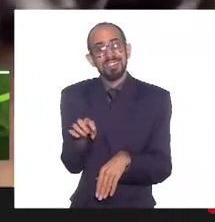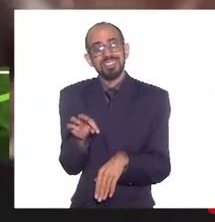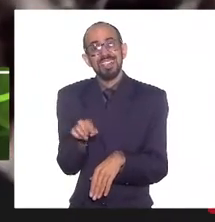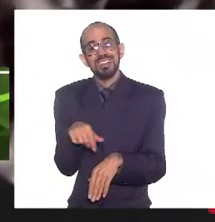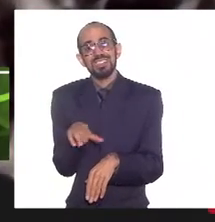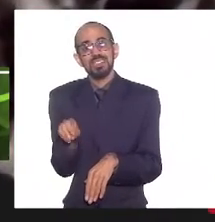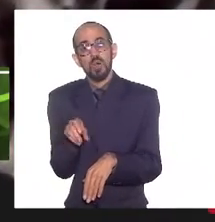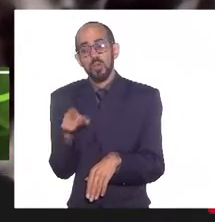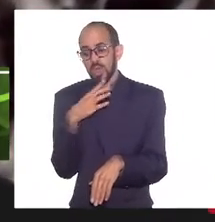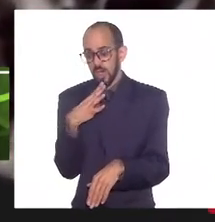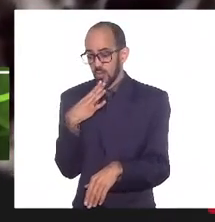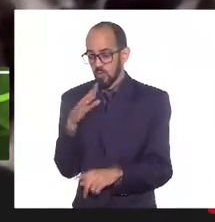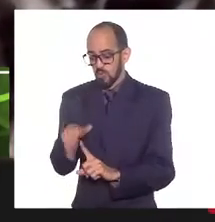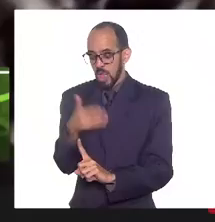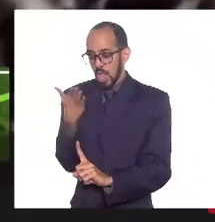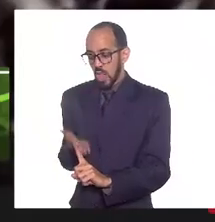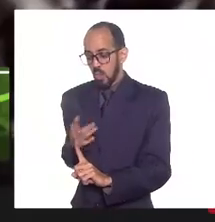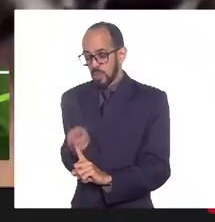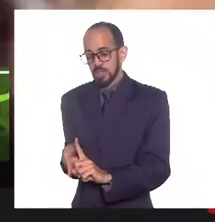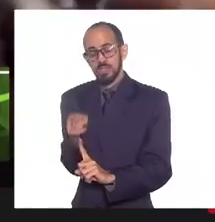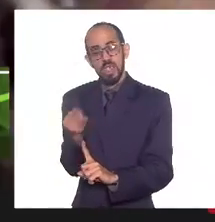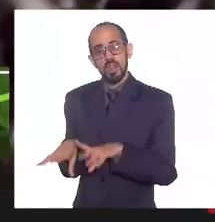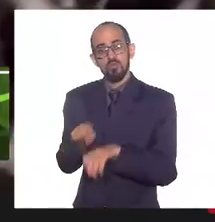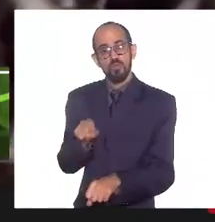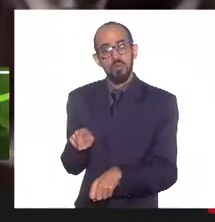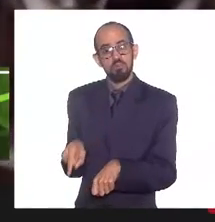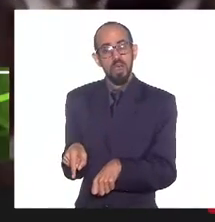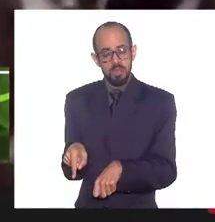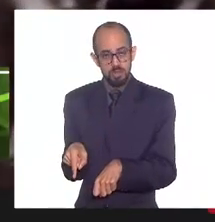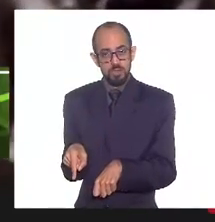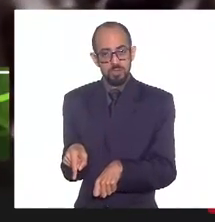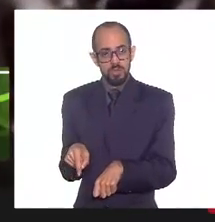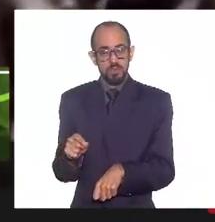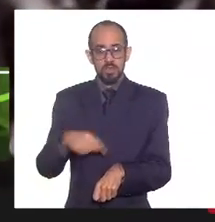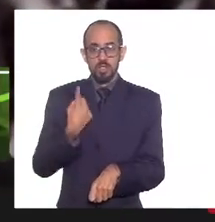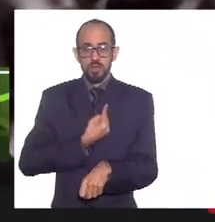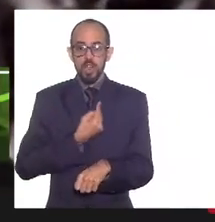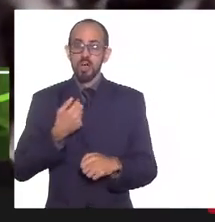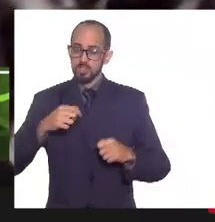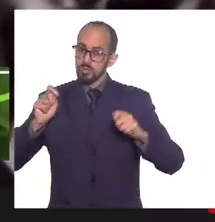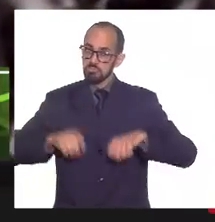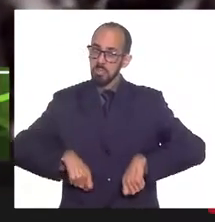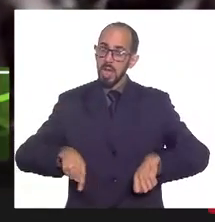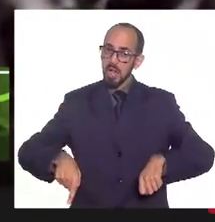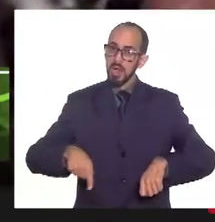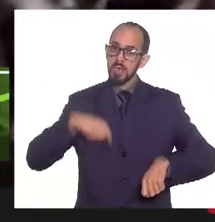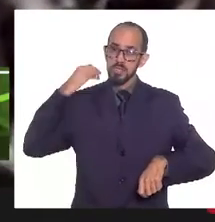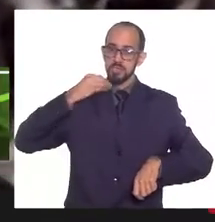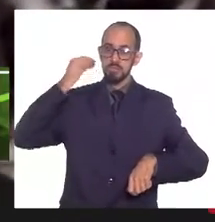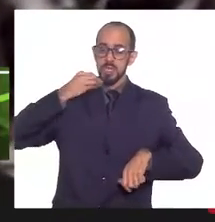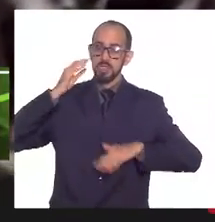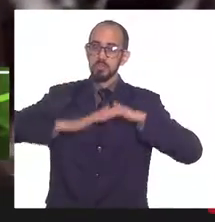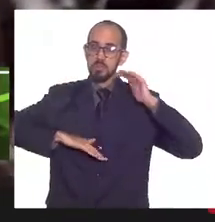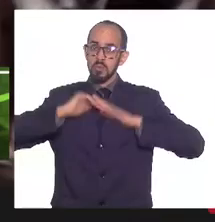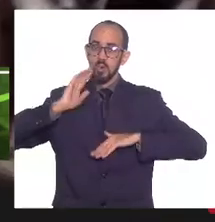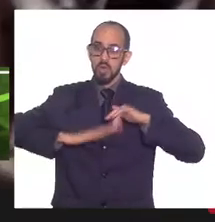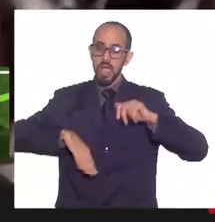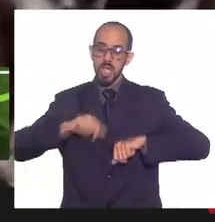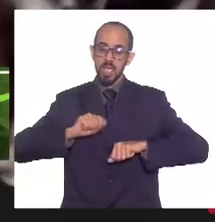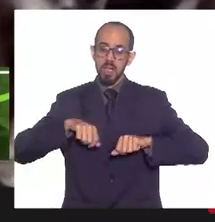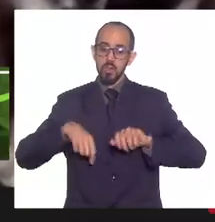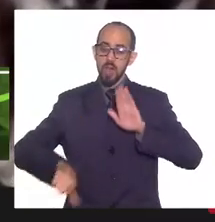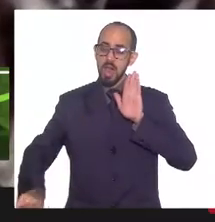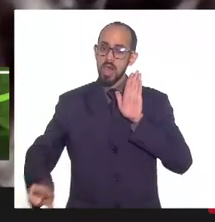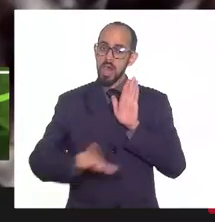seja reconhecida essa formação e claro nós podendo certificar essas experiências né com enfim com a